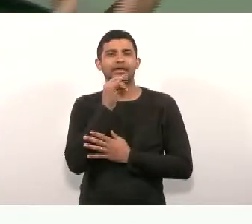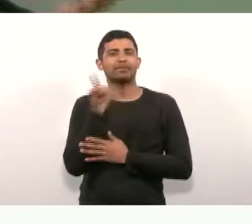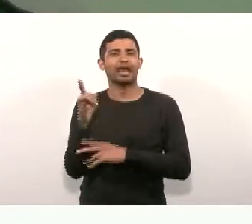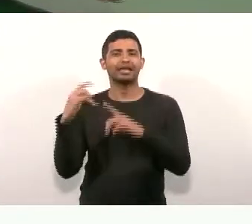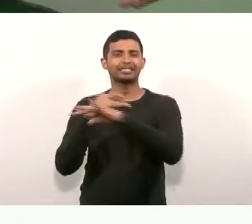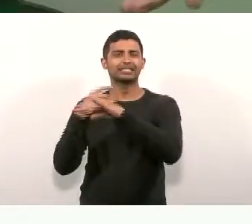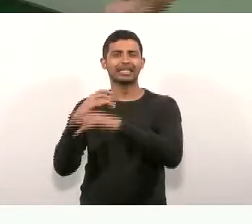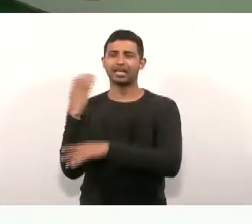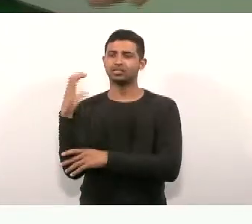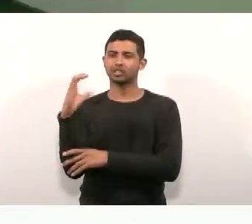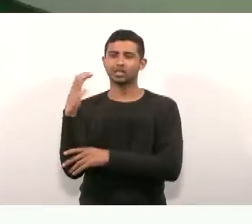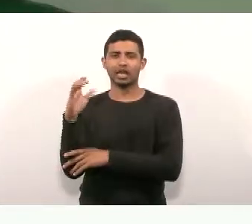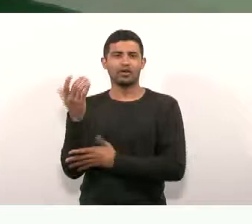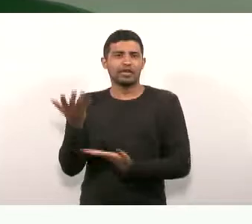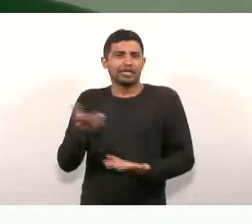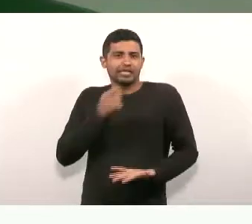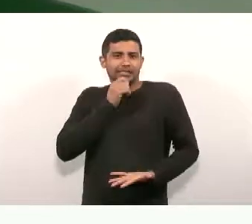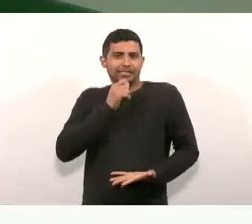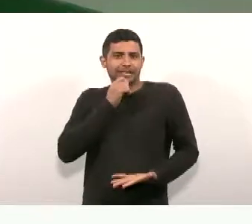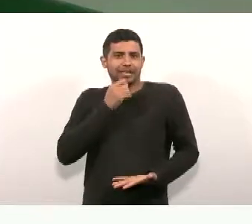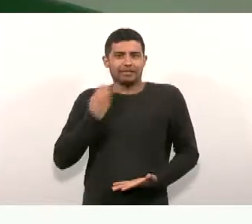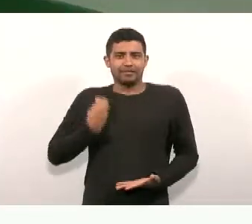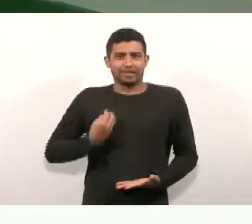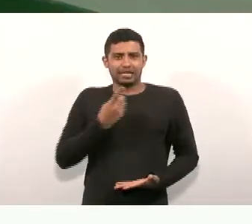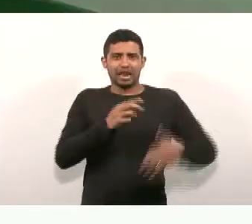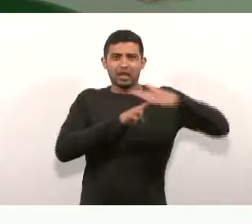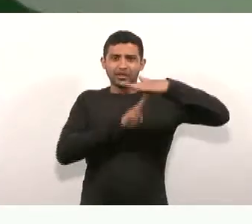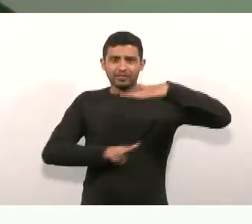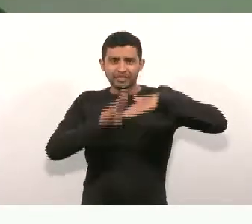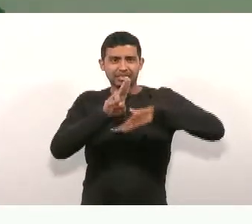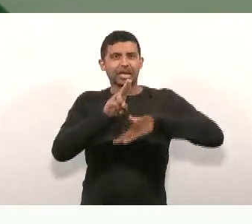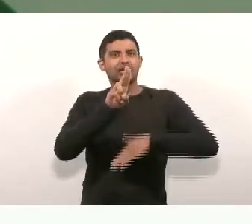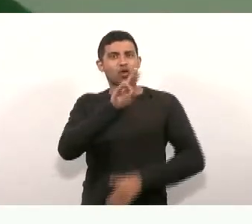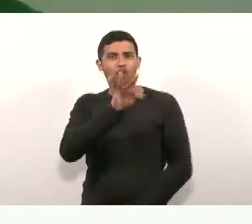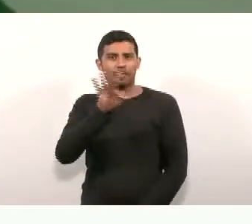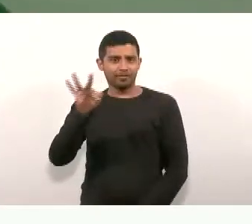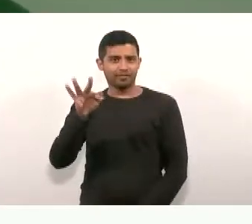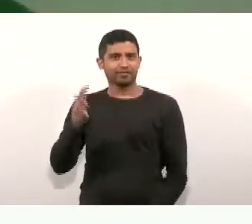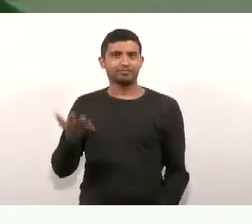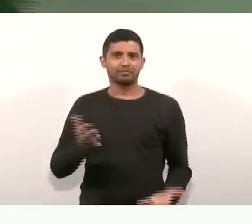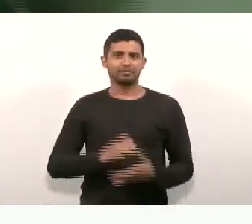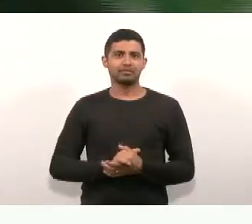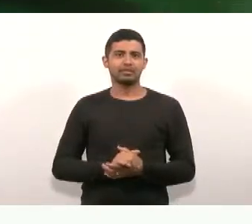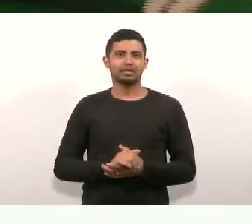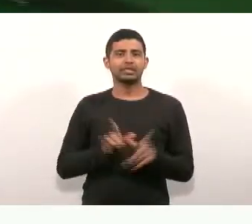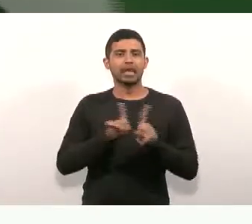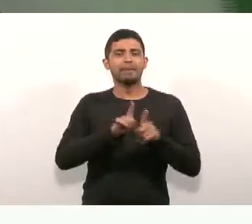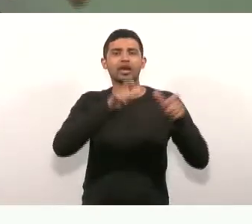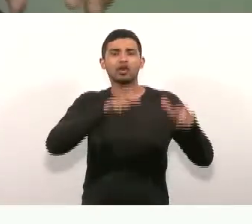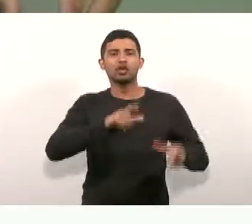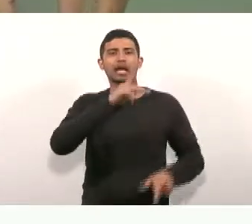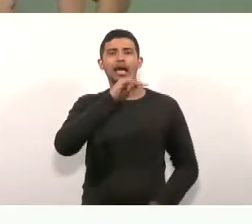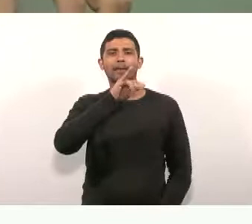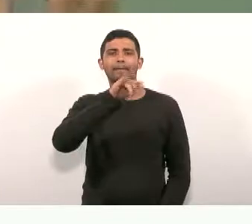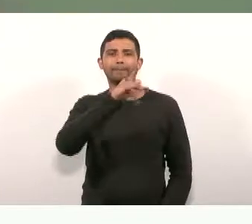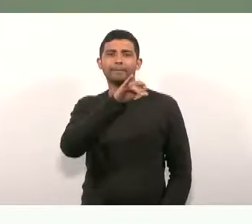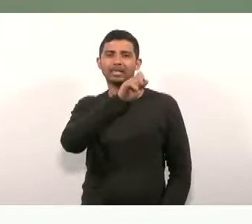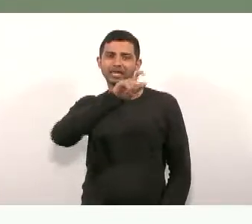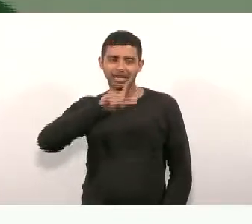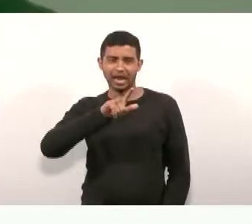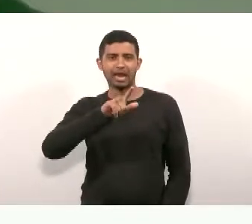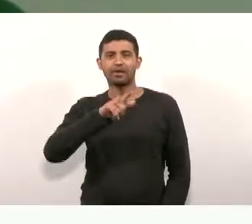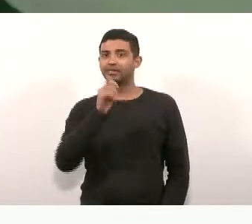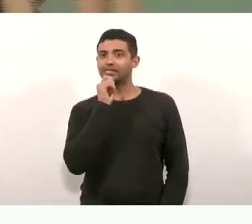Niterói sem a presença pujante da Universidade Federal Fluminense, que seria de Pinheiral sem a presença de um campus do IFRJ e